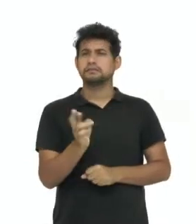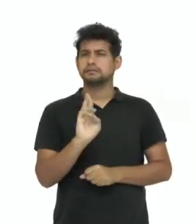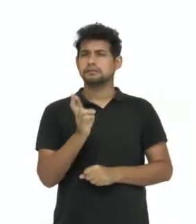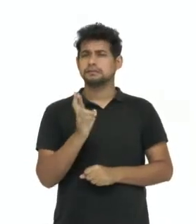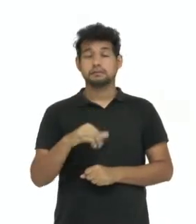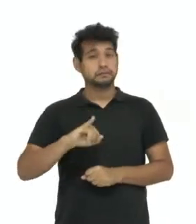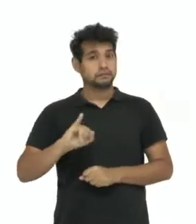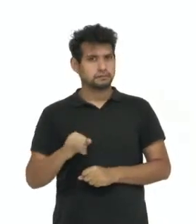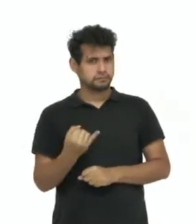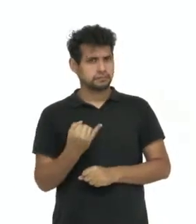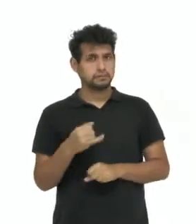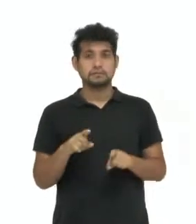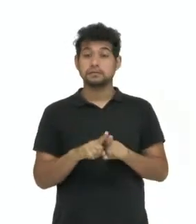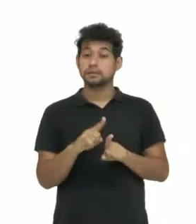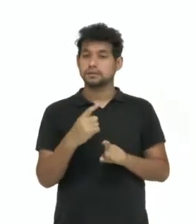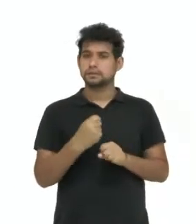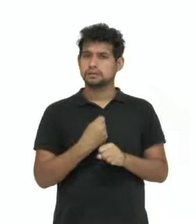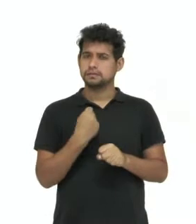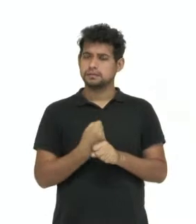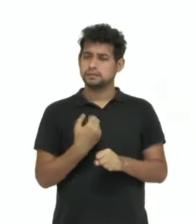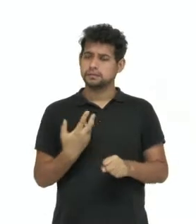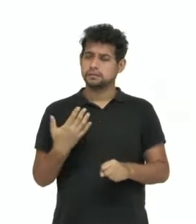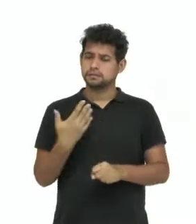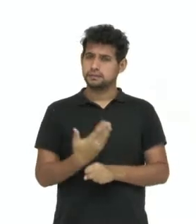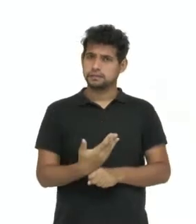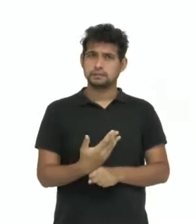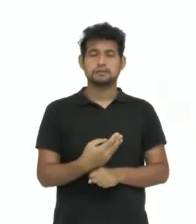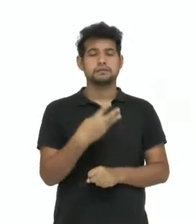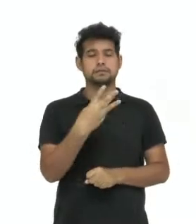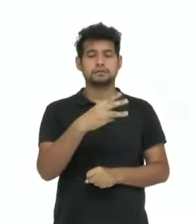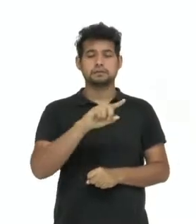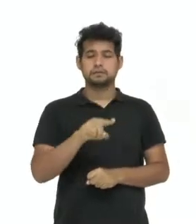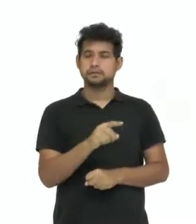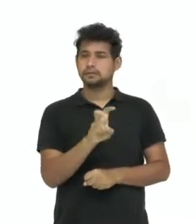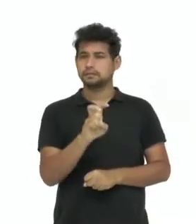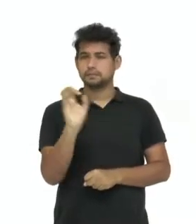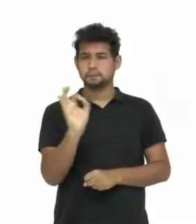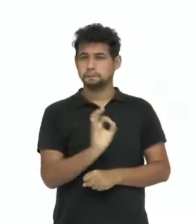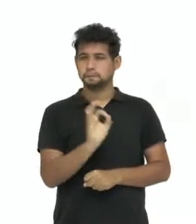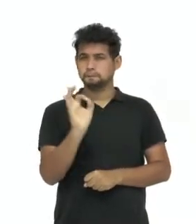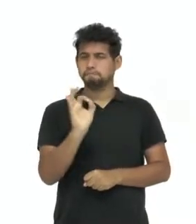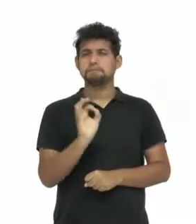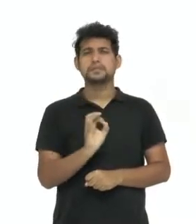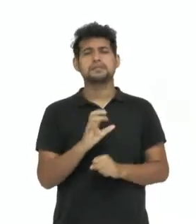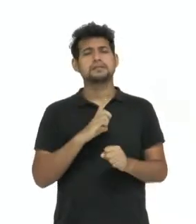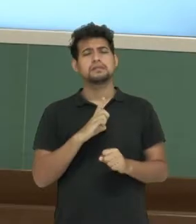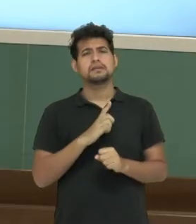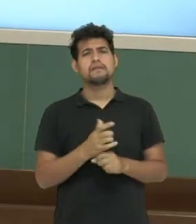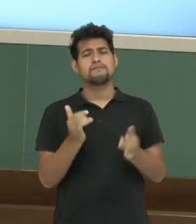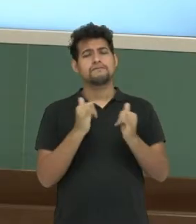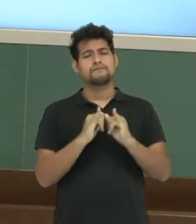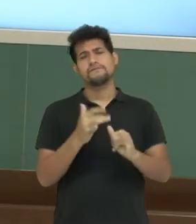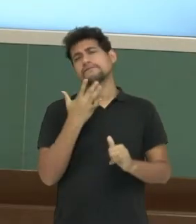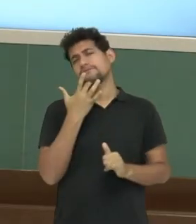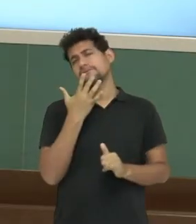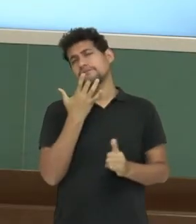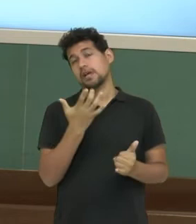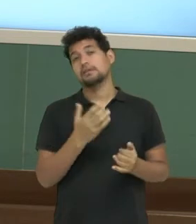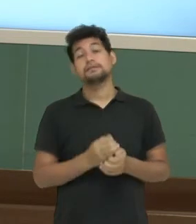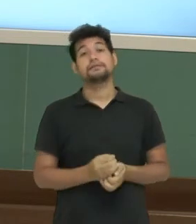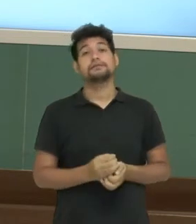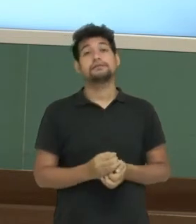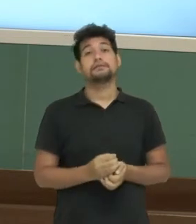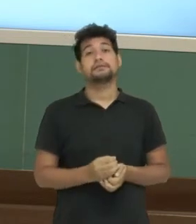juros compostos durante um ano, a taxa de 3,5% ao mês. Então, a gente retira os dados para ficar mais fácil, ó.